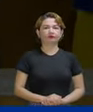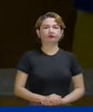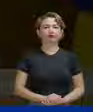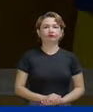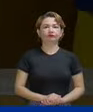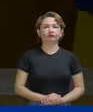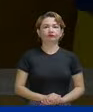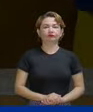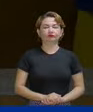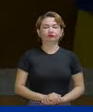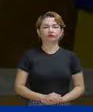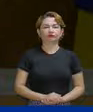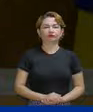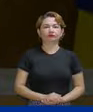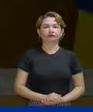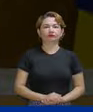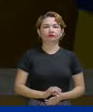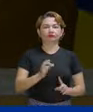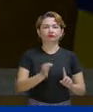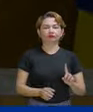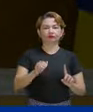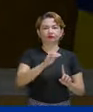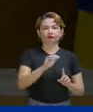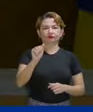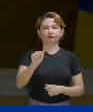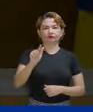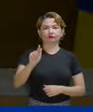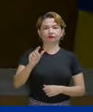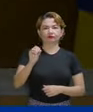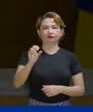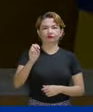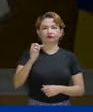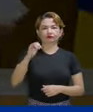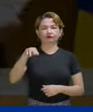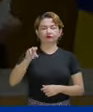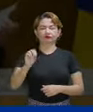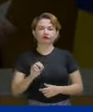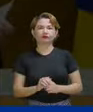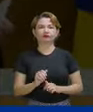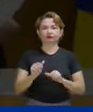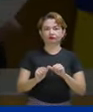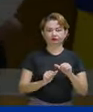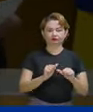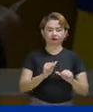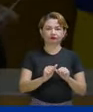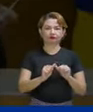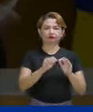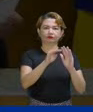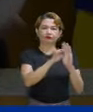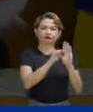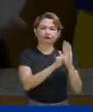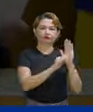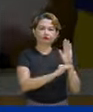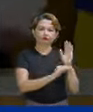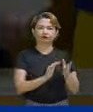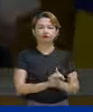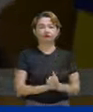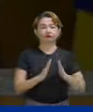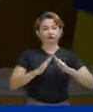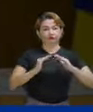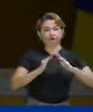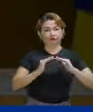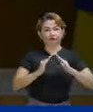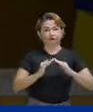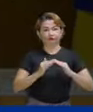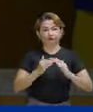4, 7 do 4 de 2025. 26ª Sessão Judiciária Ordinária do TREP. Então, para atender a